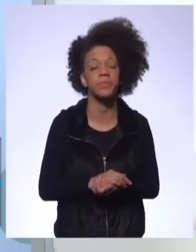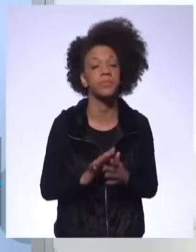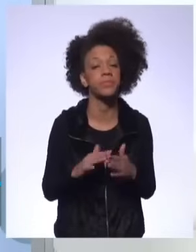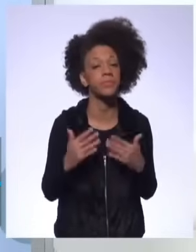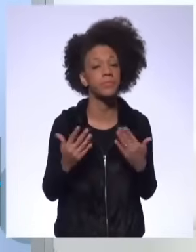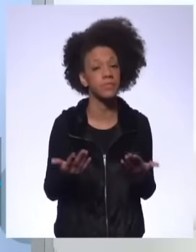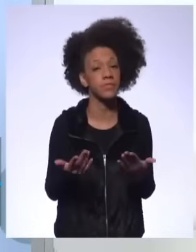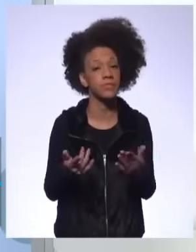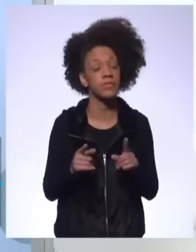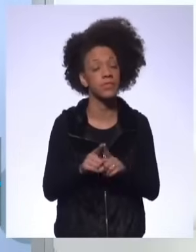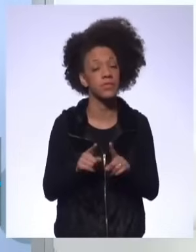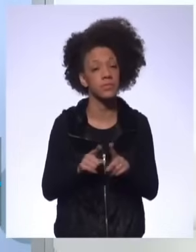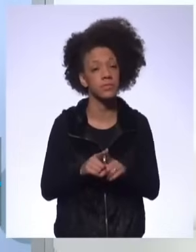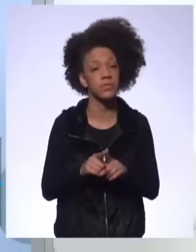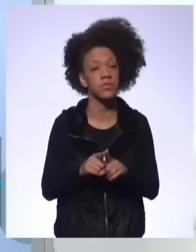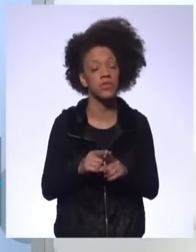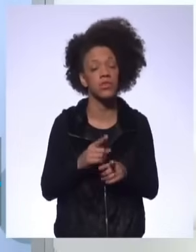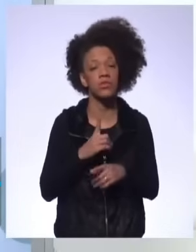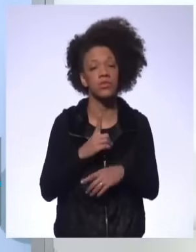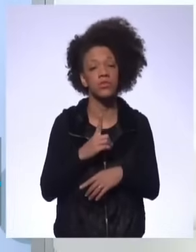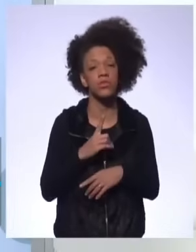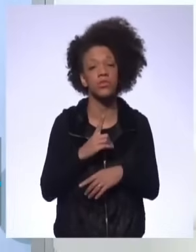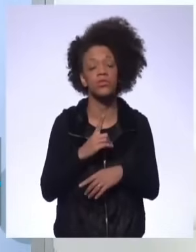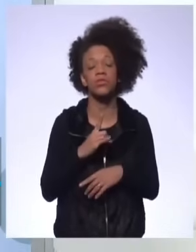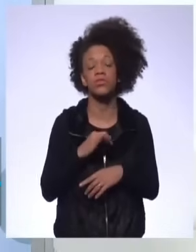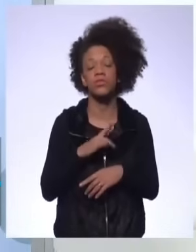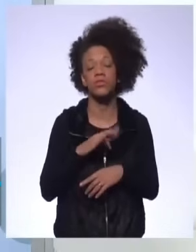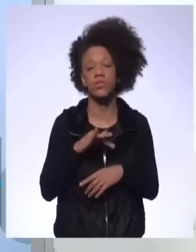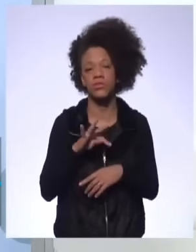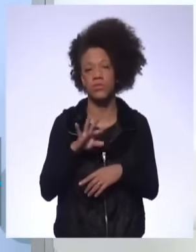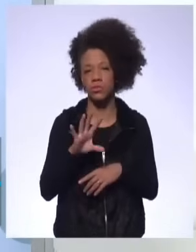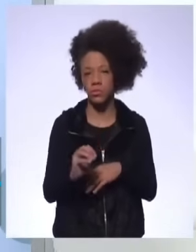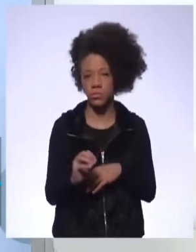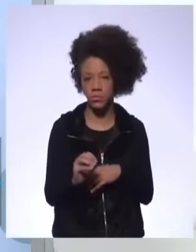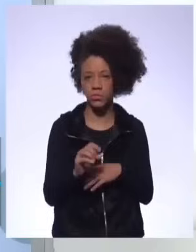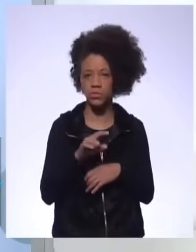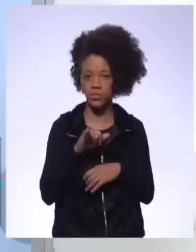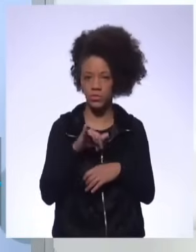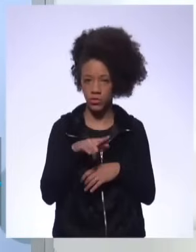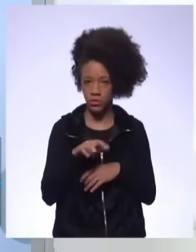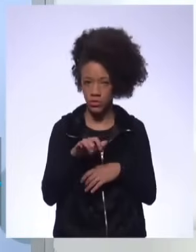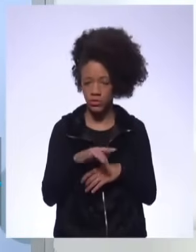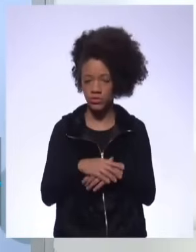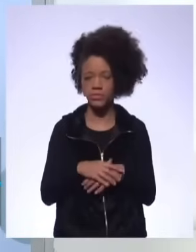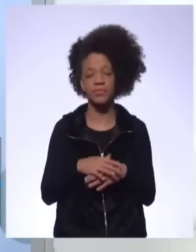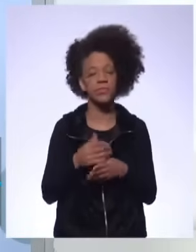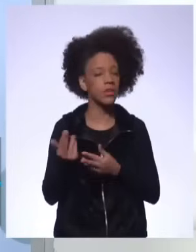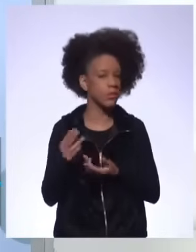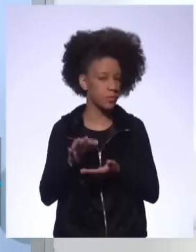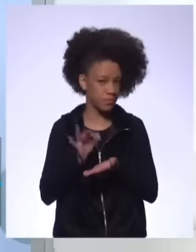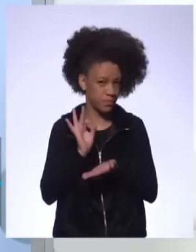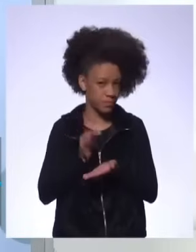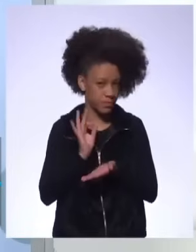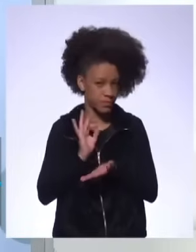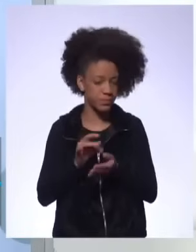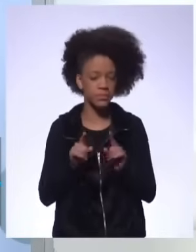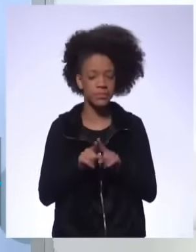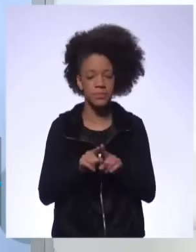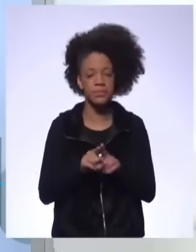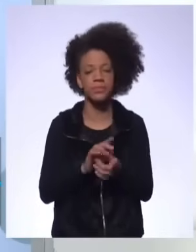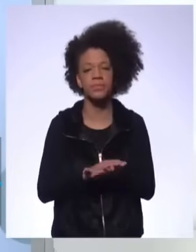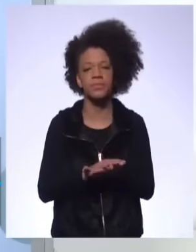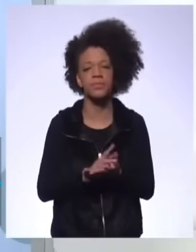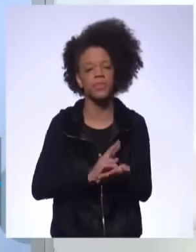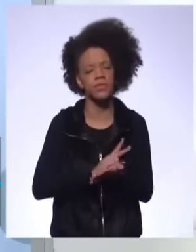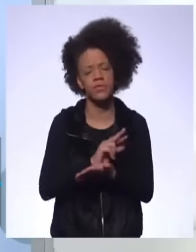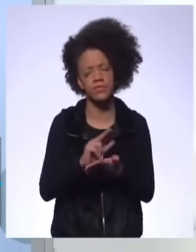Então ele também funciona como diurético, né? Igual o café, né? A cafeína, por outros